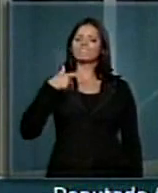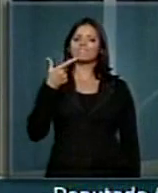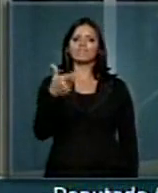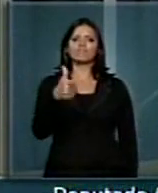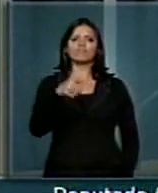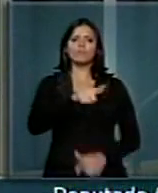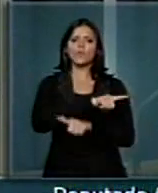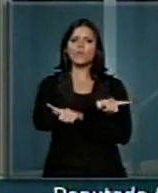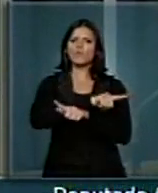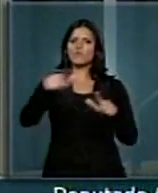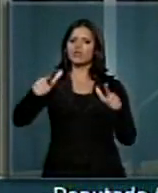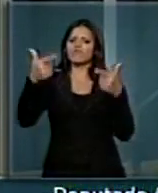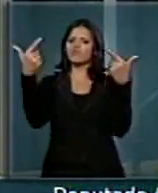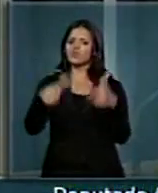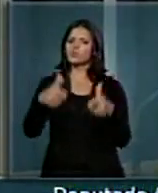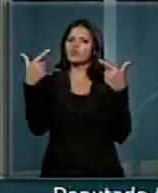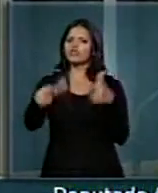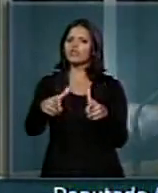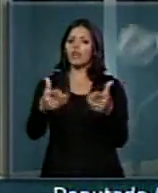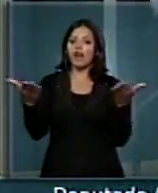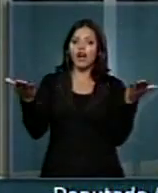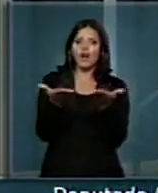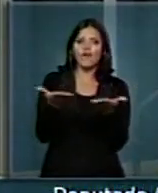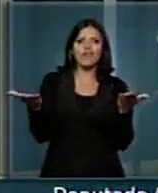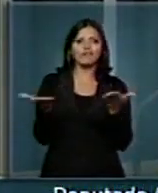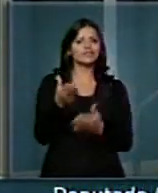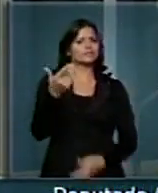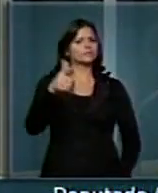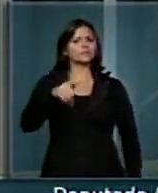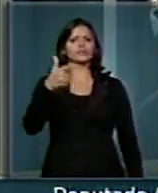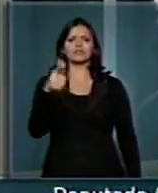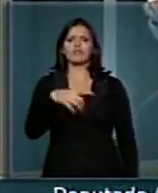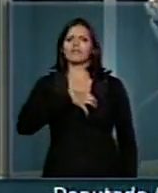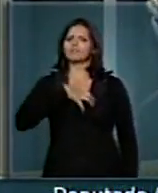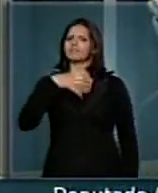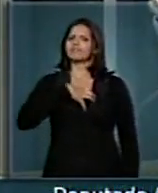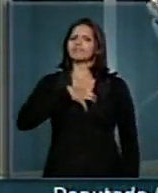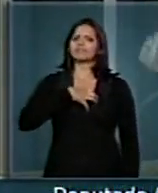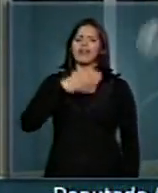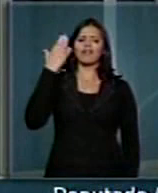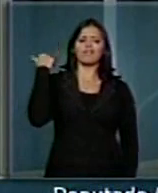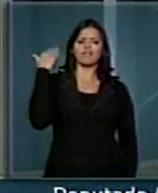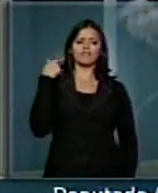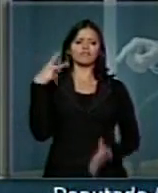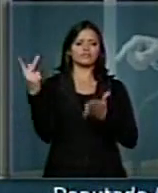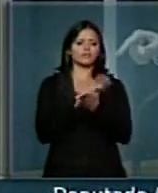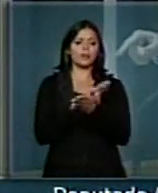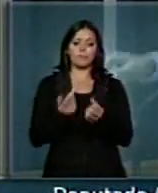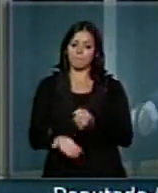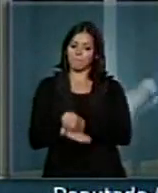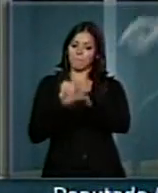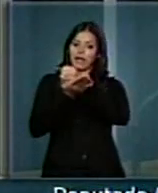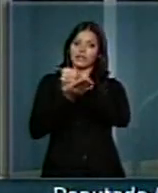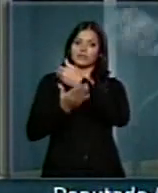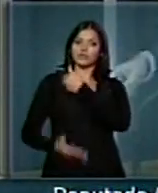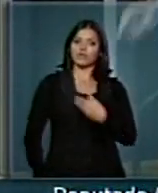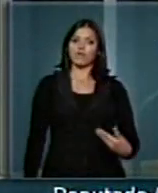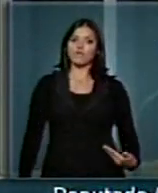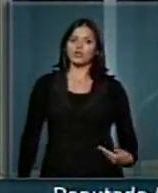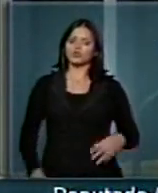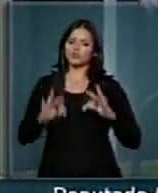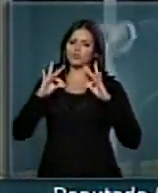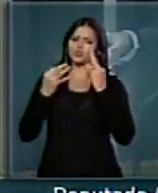o clima que existe hoje. Naquele momento, pelo contrário, a base do governo estava aqui